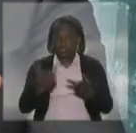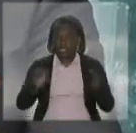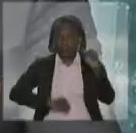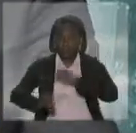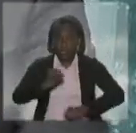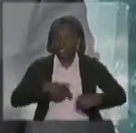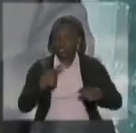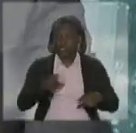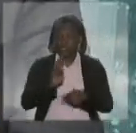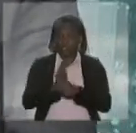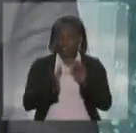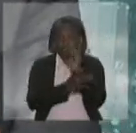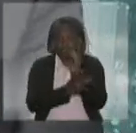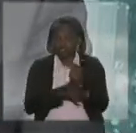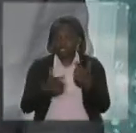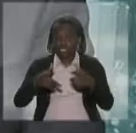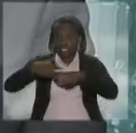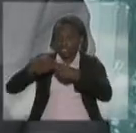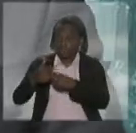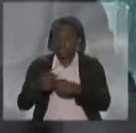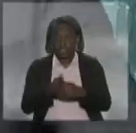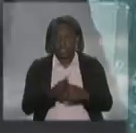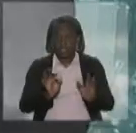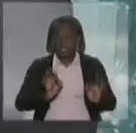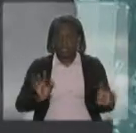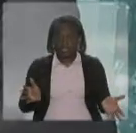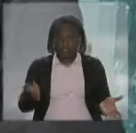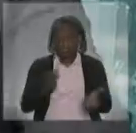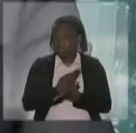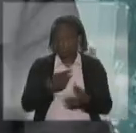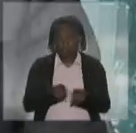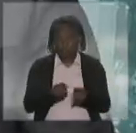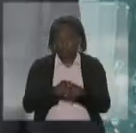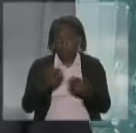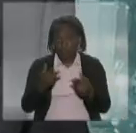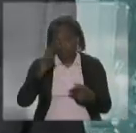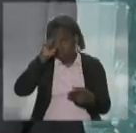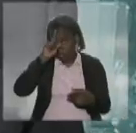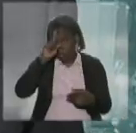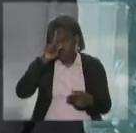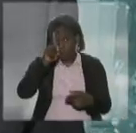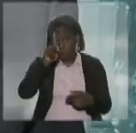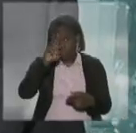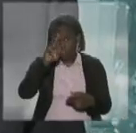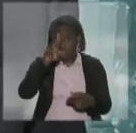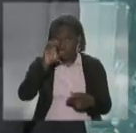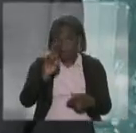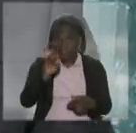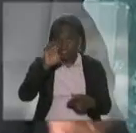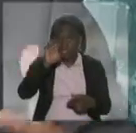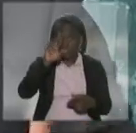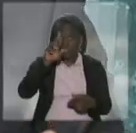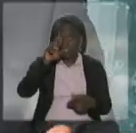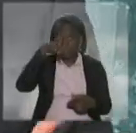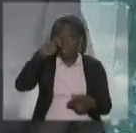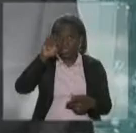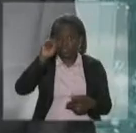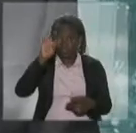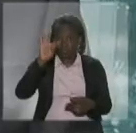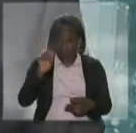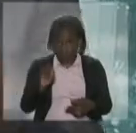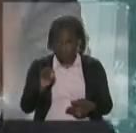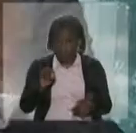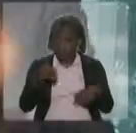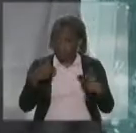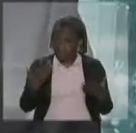não tem vigilância não tem manutenção o que aconteceu também com o hospital pedro ernesto então esse modelo